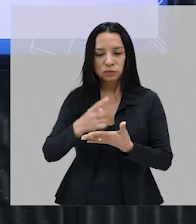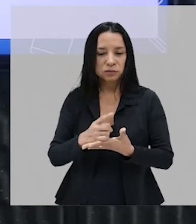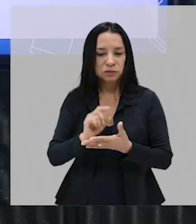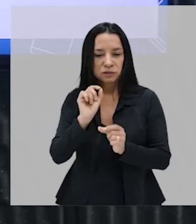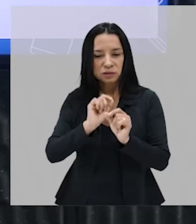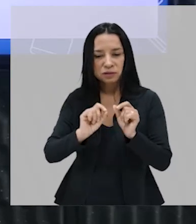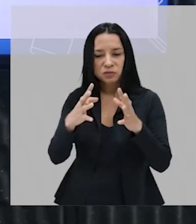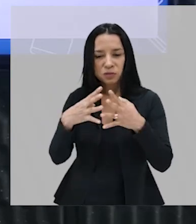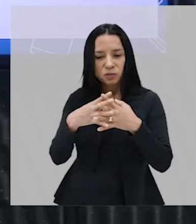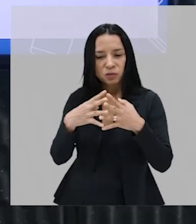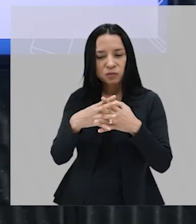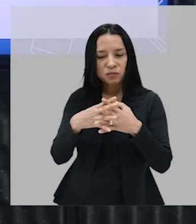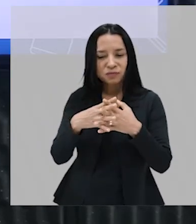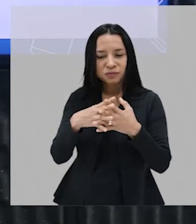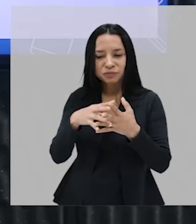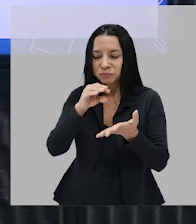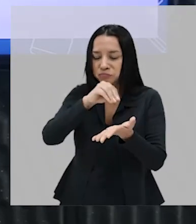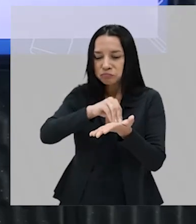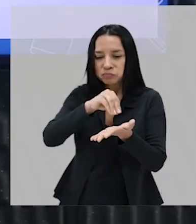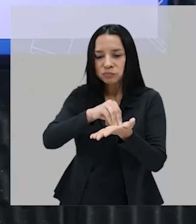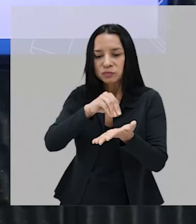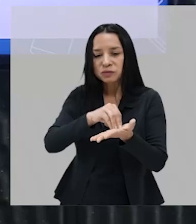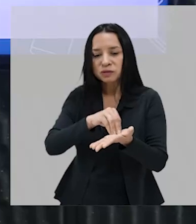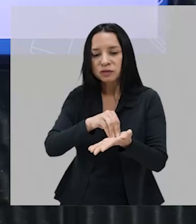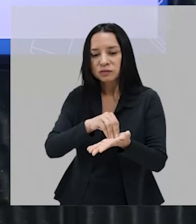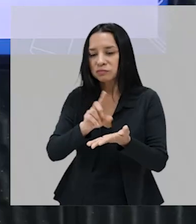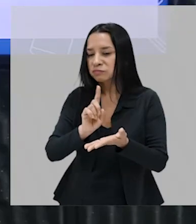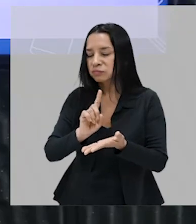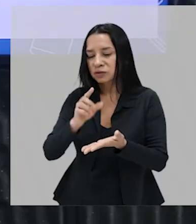com elementos incompletos, difusos,